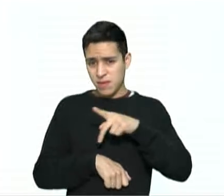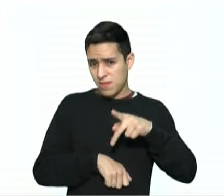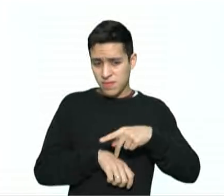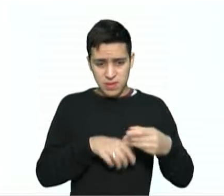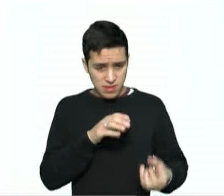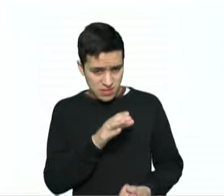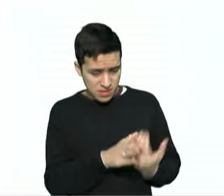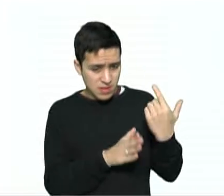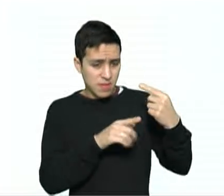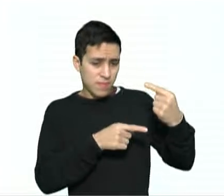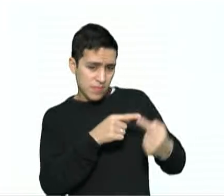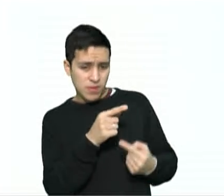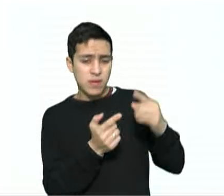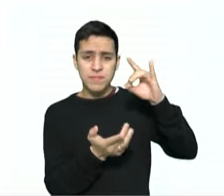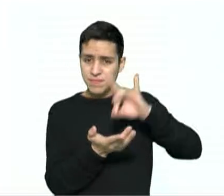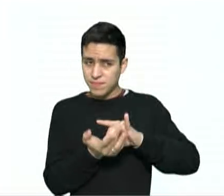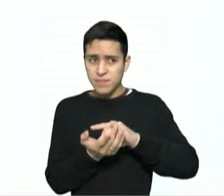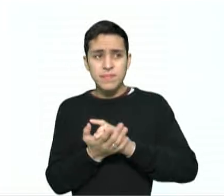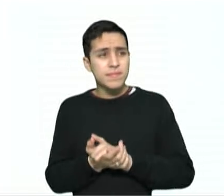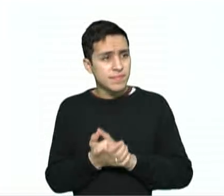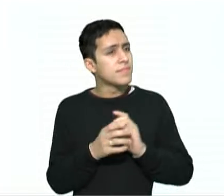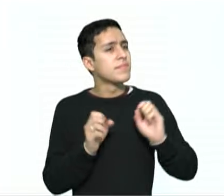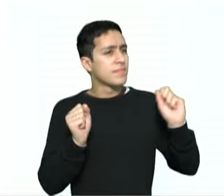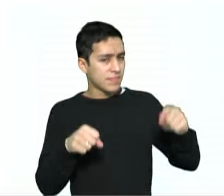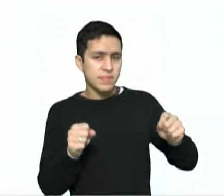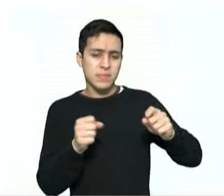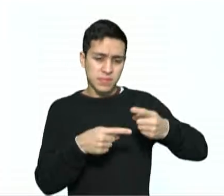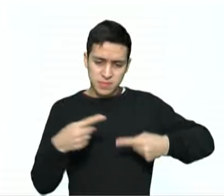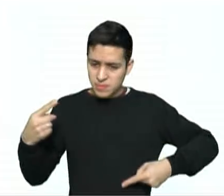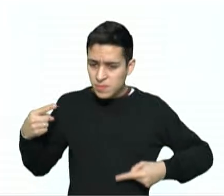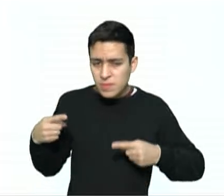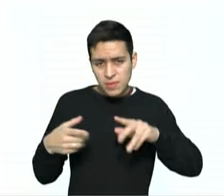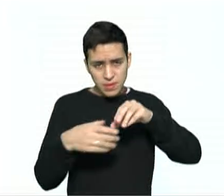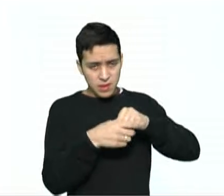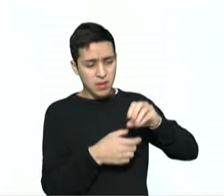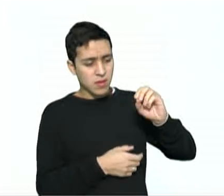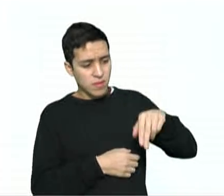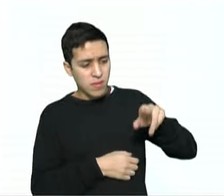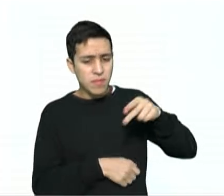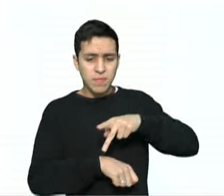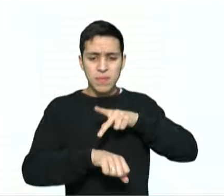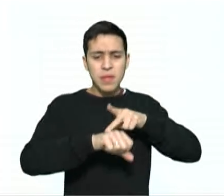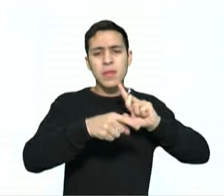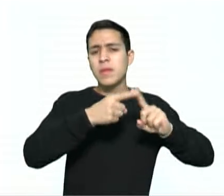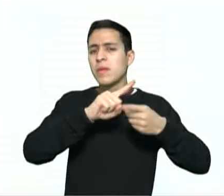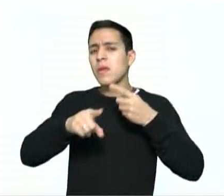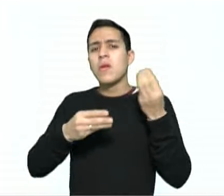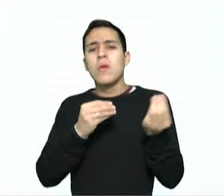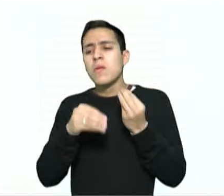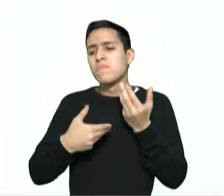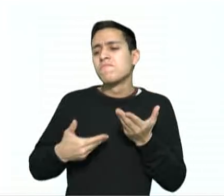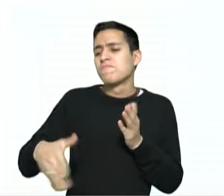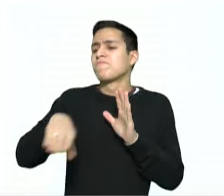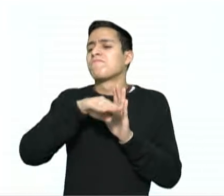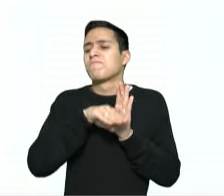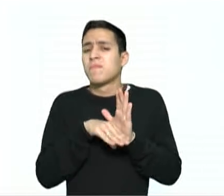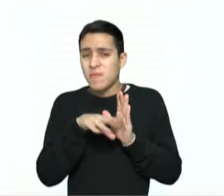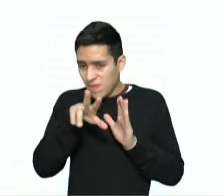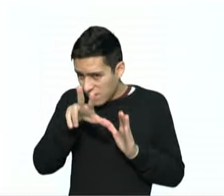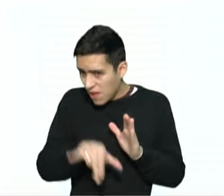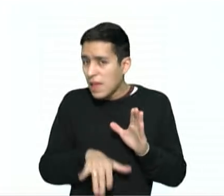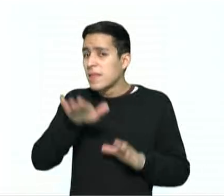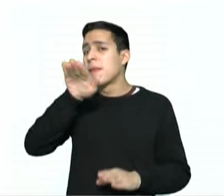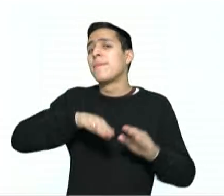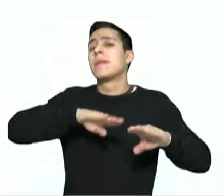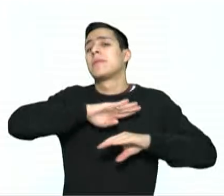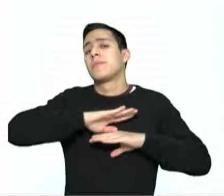políticas e ações a serem tomadas? Sim, eles em conjunto na ONU discutem e definem quais são as medidas a serem tomadas dependendo